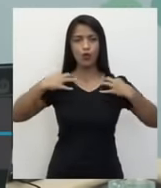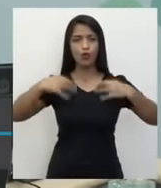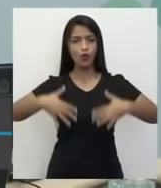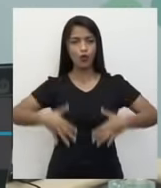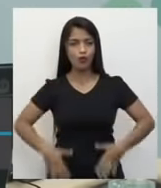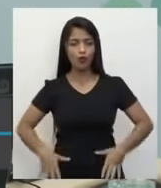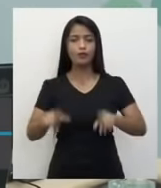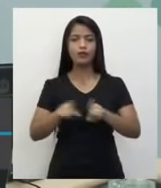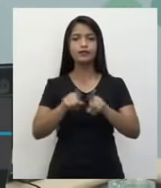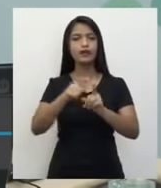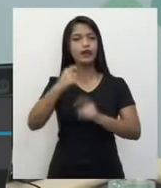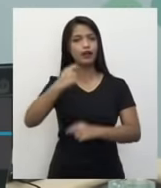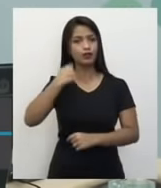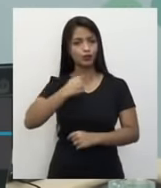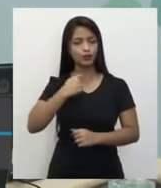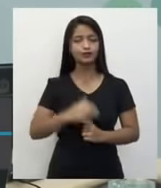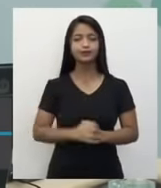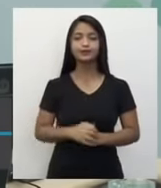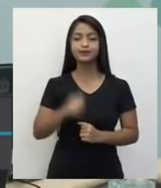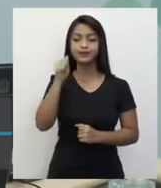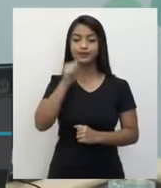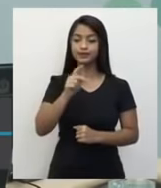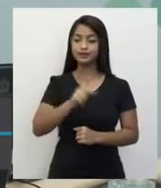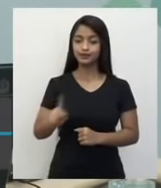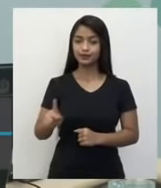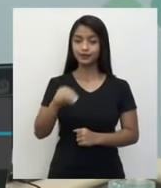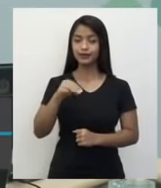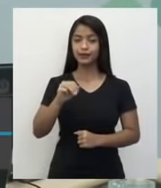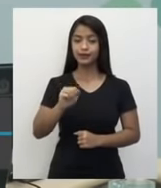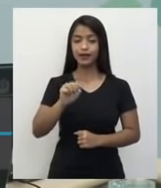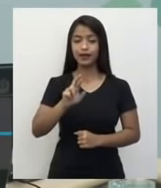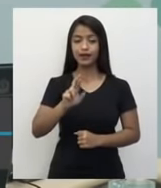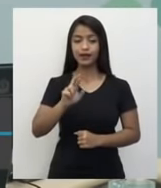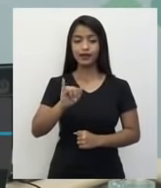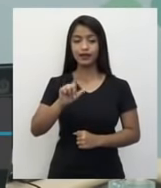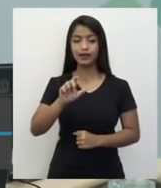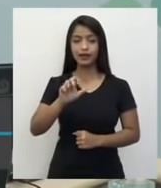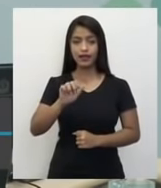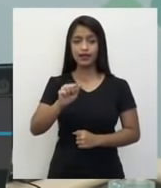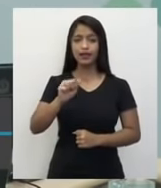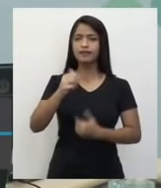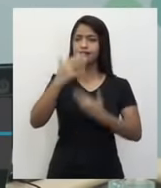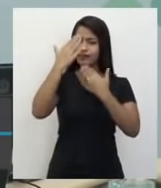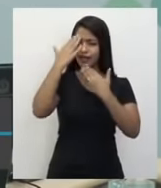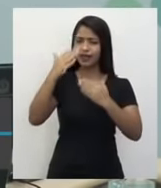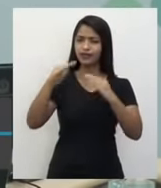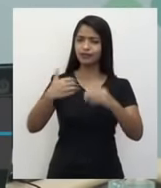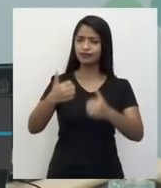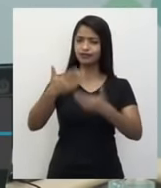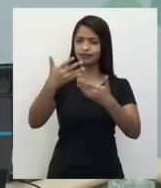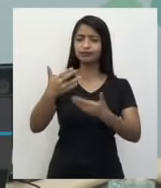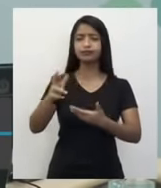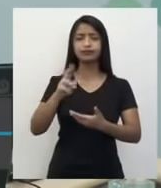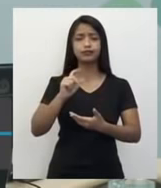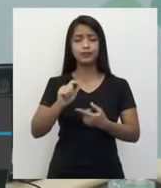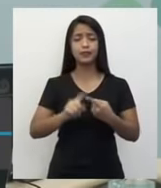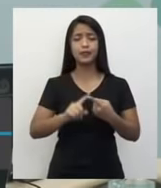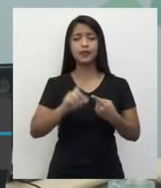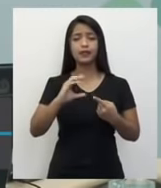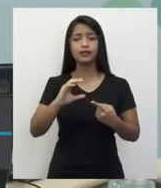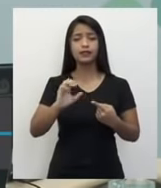atores. A professora Marileia. Obrigada, professora, pela participação. Citou cenógrafo,